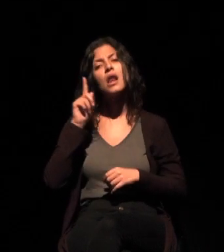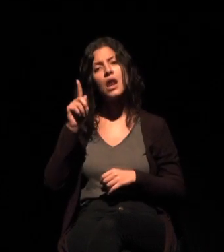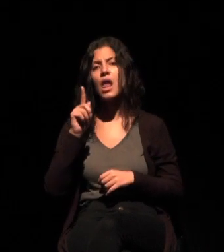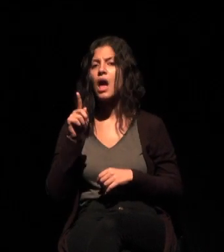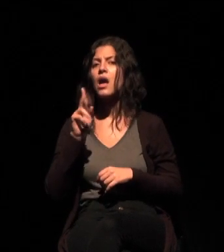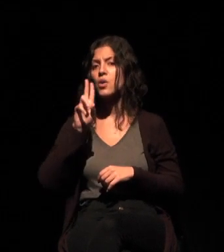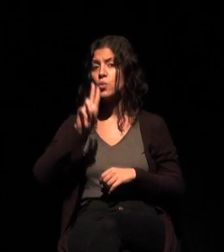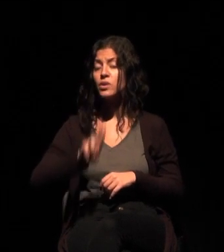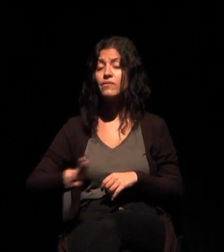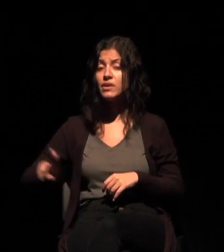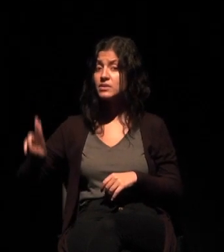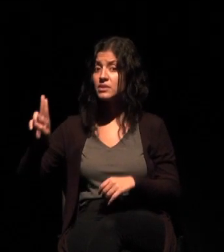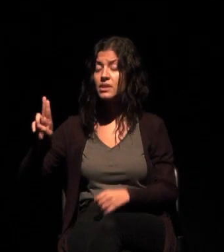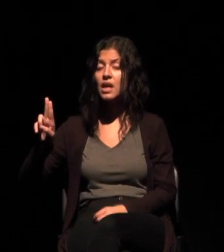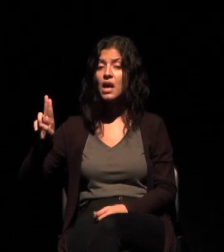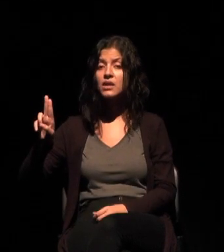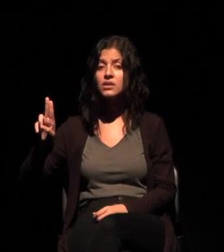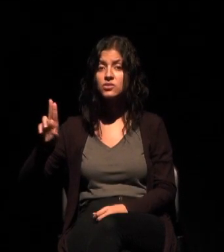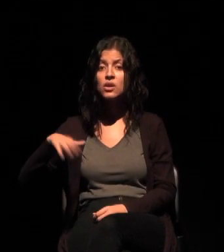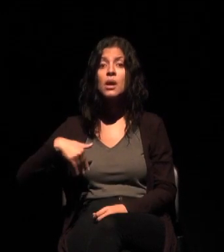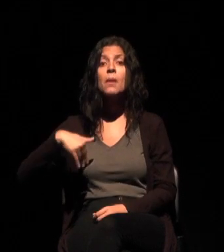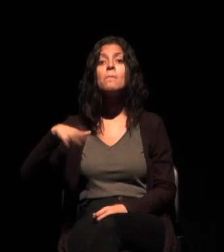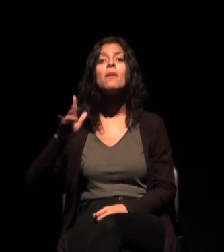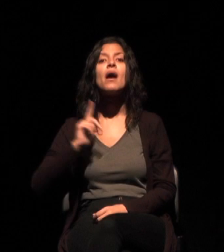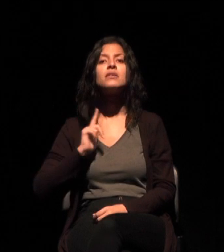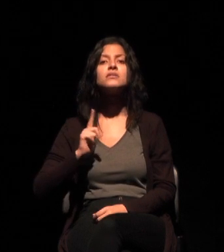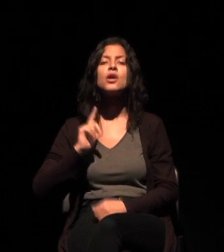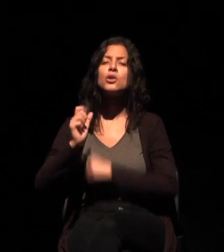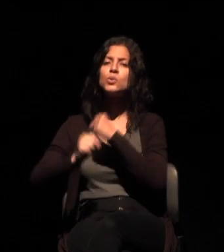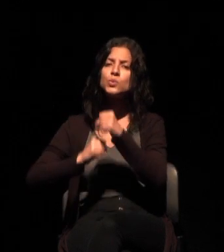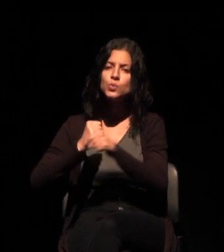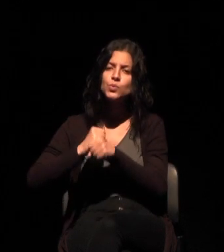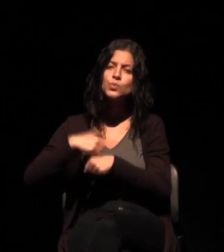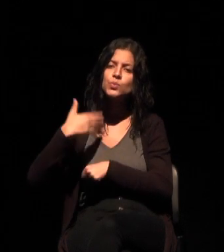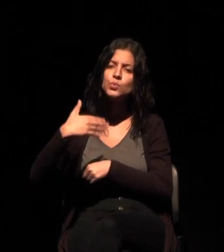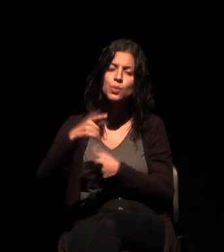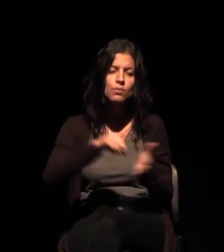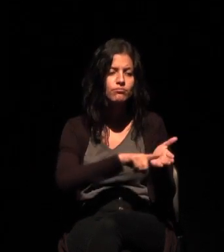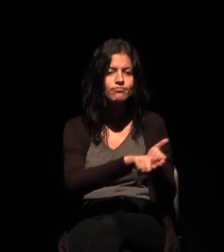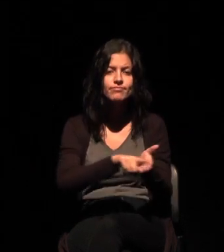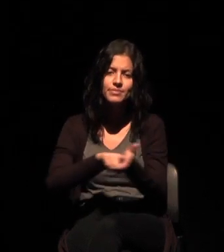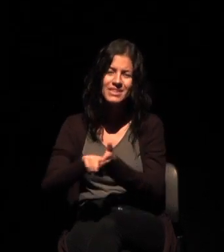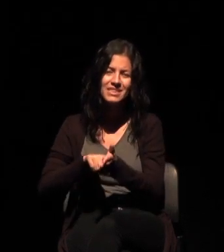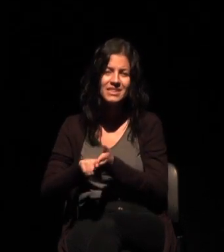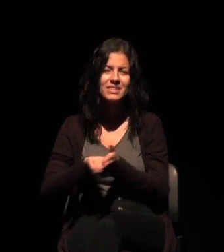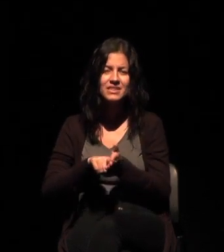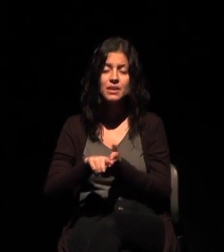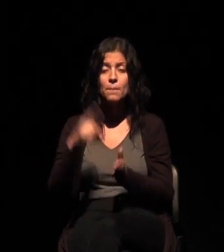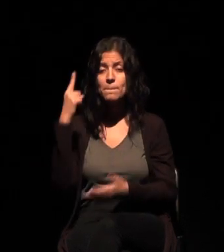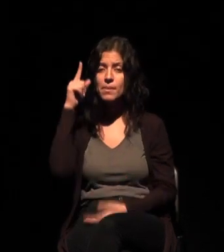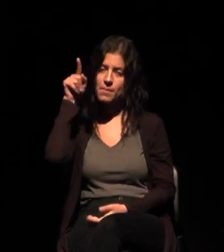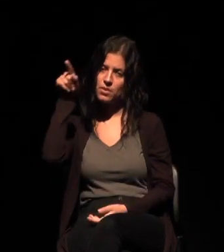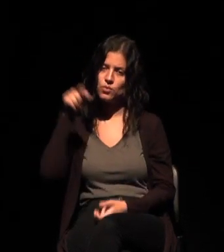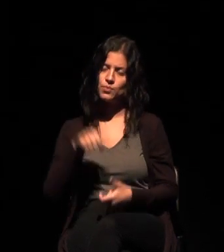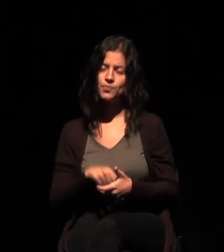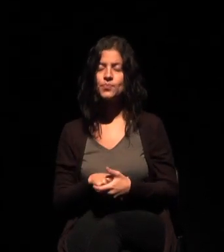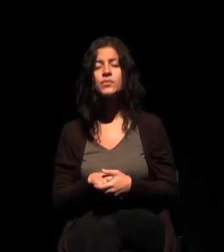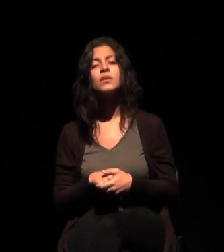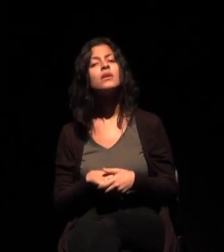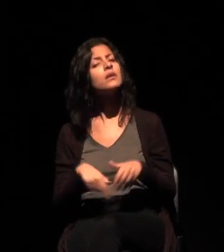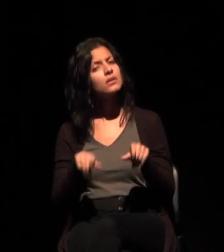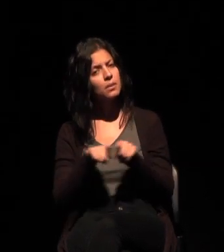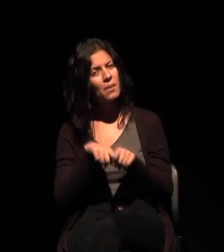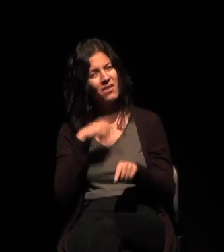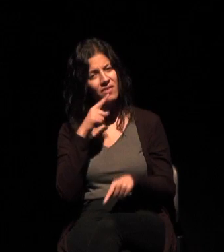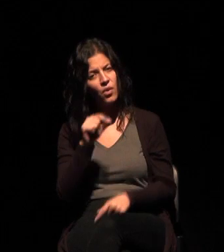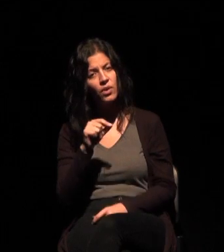científica é liberta todos os anos no nosso país e é pena e também salvar que estas 14